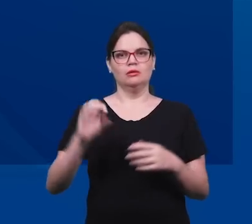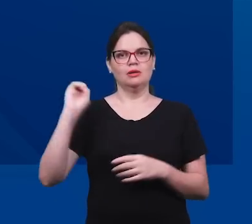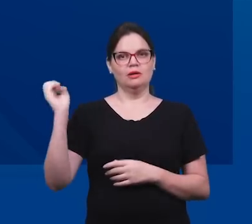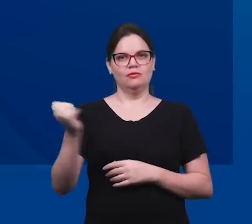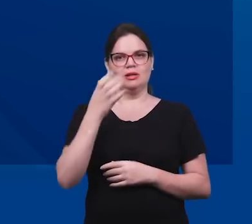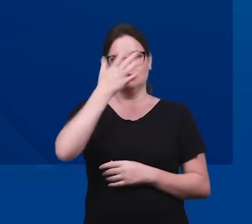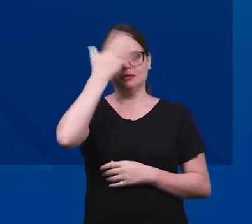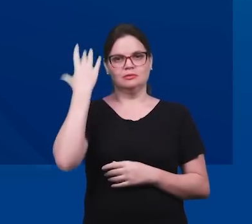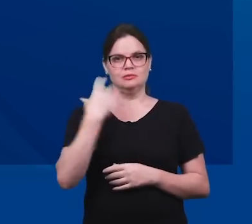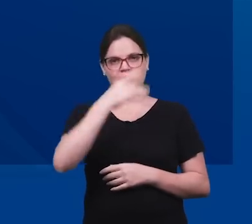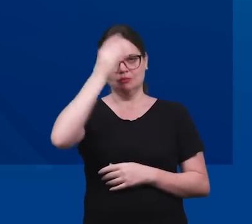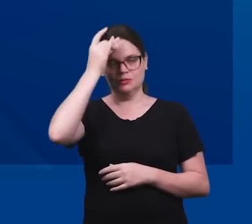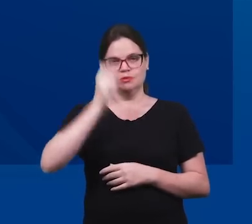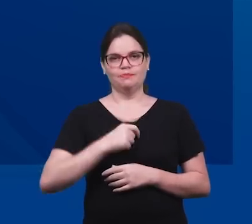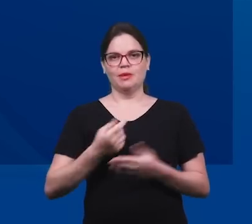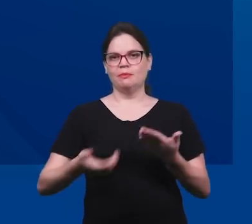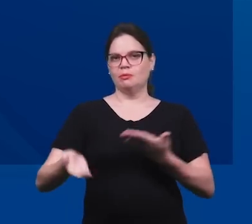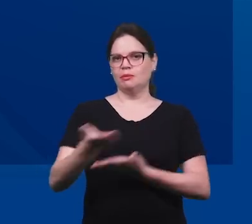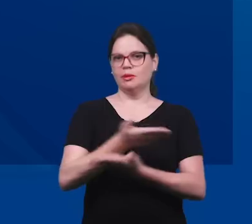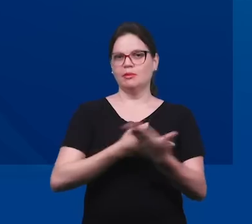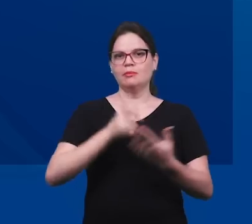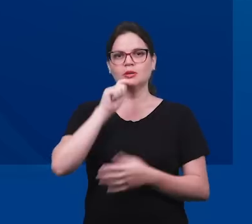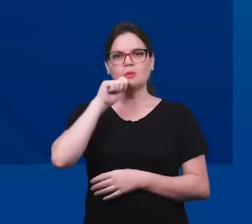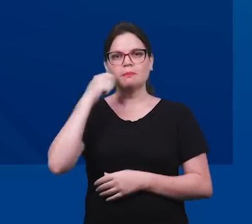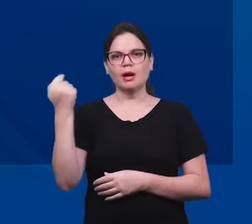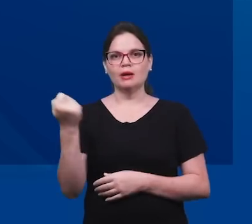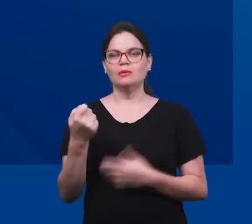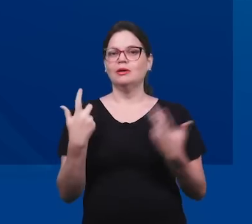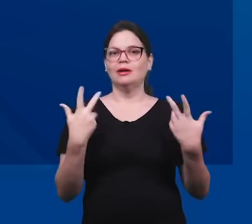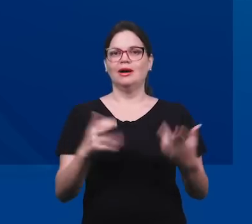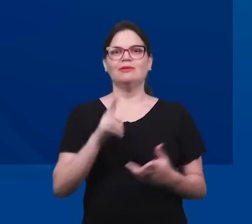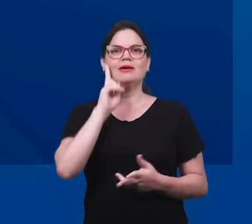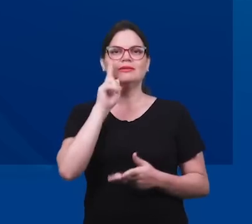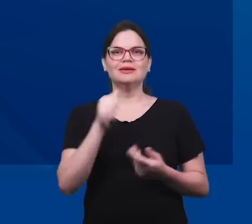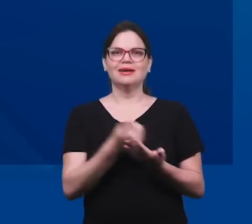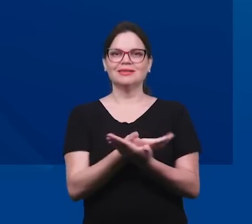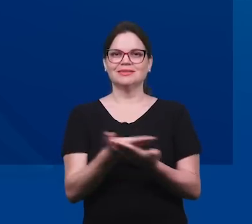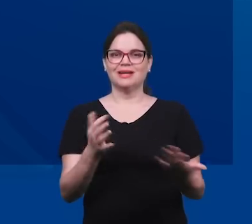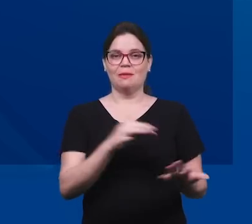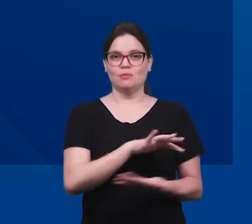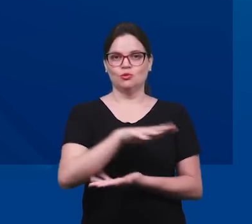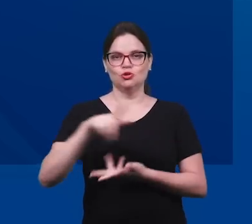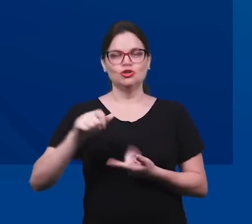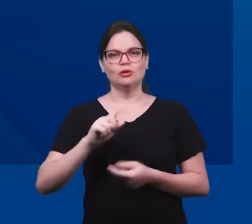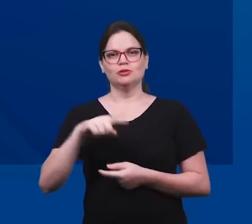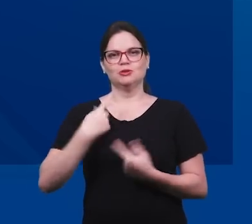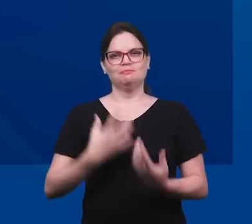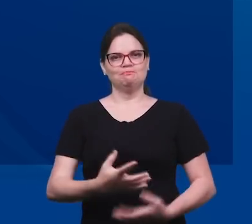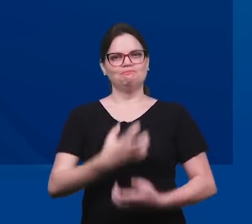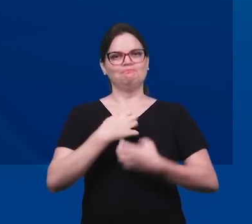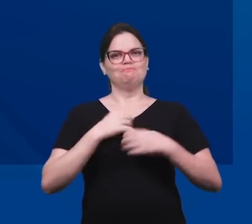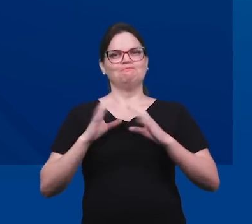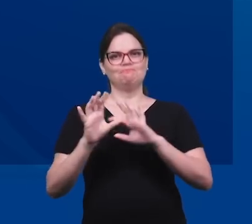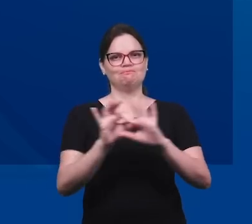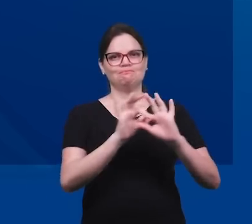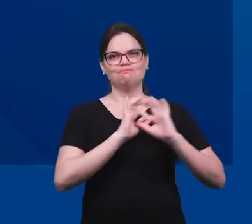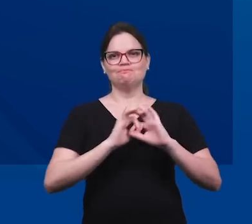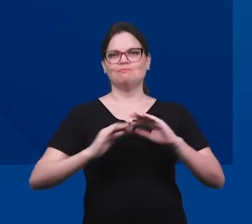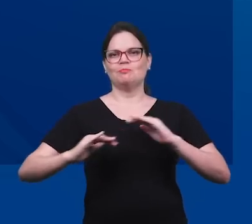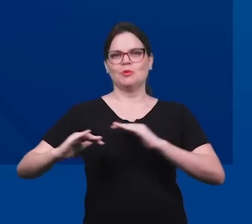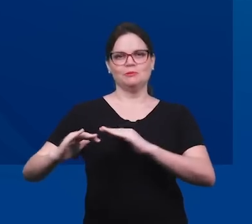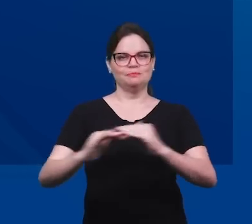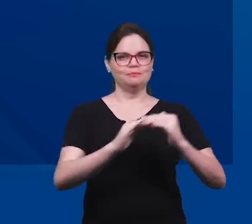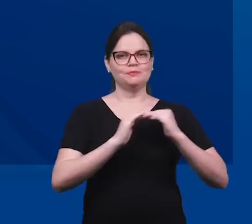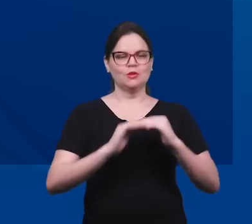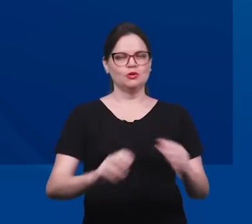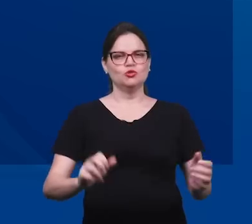partir do pão. E um grande exemplo foi a grande ceia mundial, em que o Senhor fortaleceu o sentido de corpo